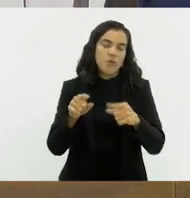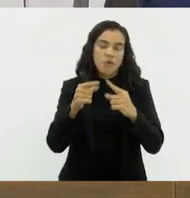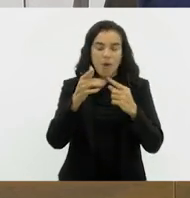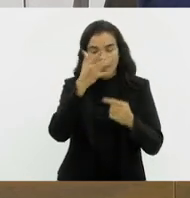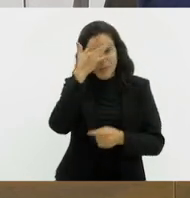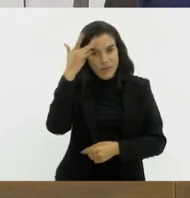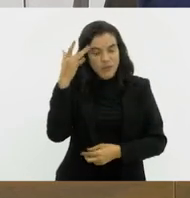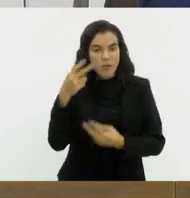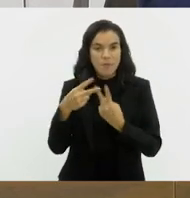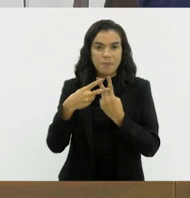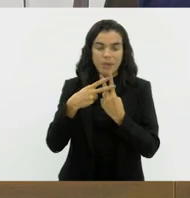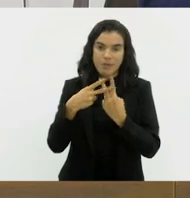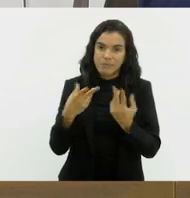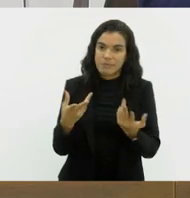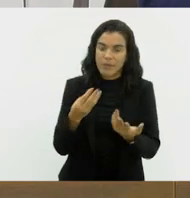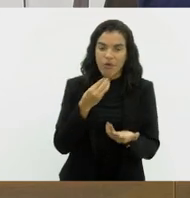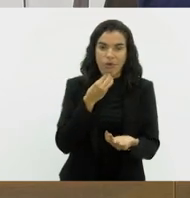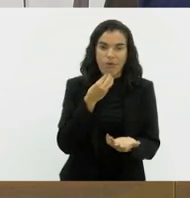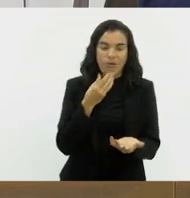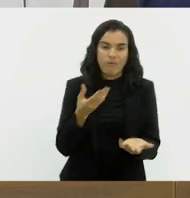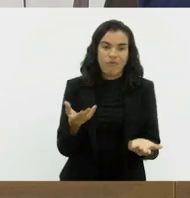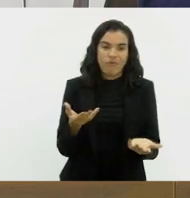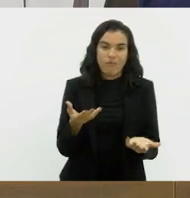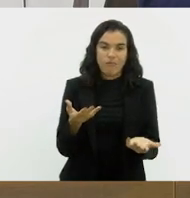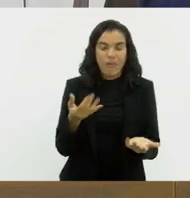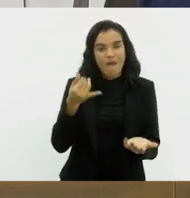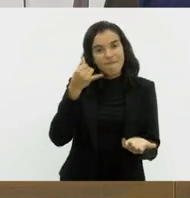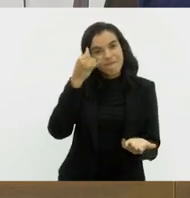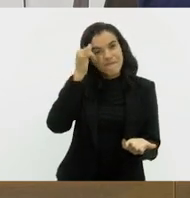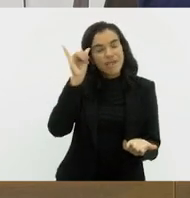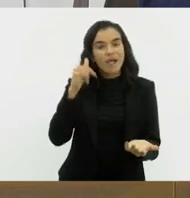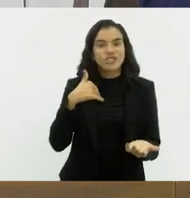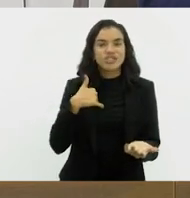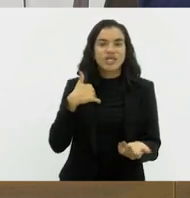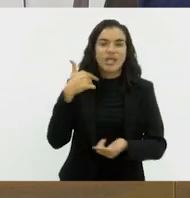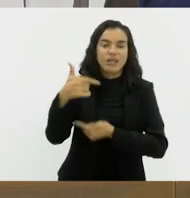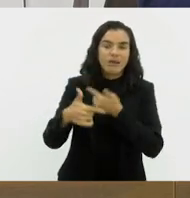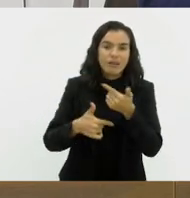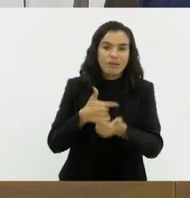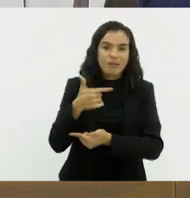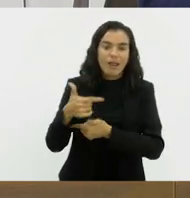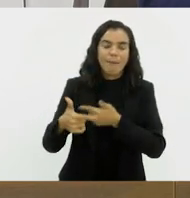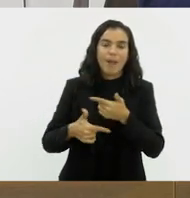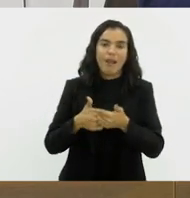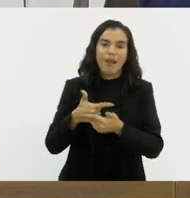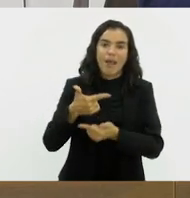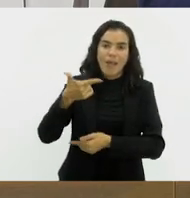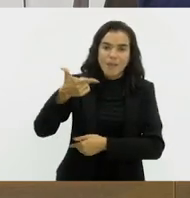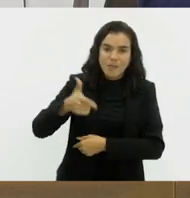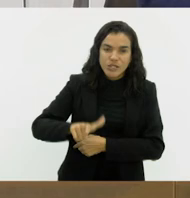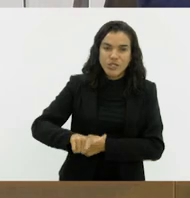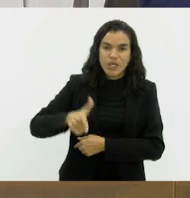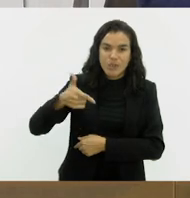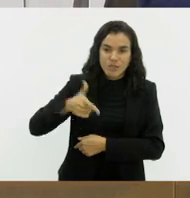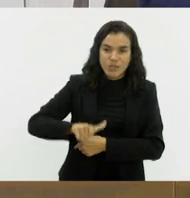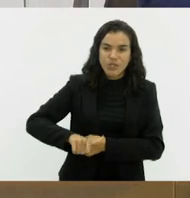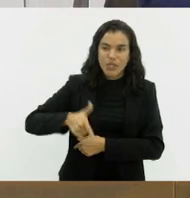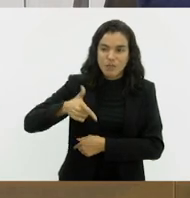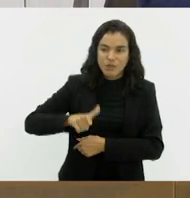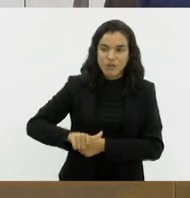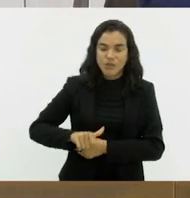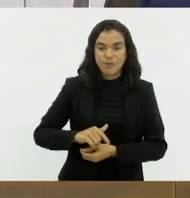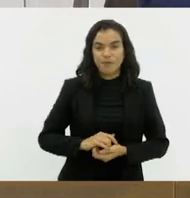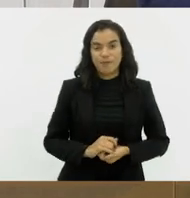importante a gente ouvir a saúde, para a gente não ficar refazendo também os trabalhos,